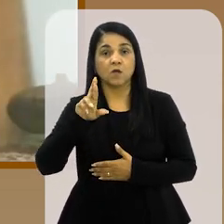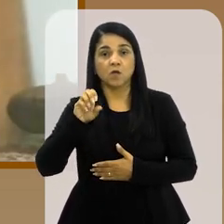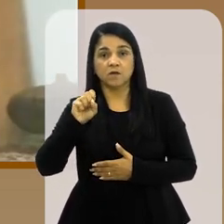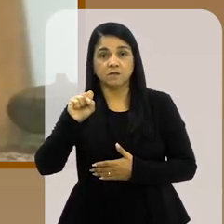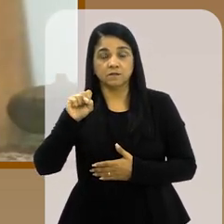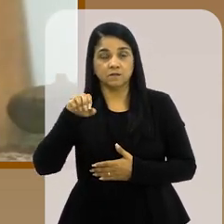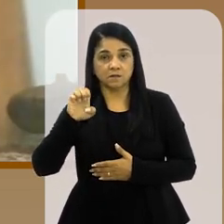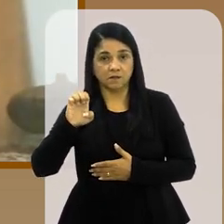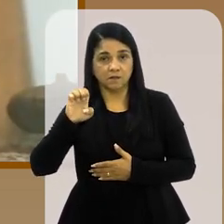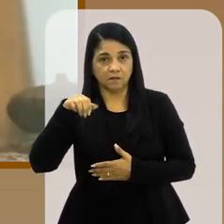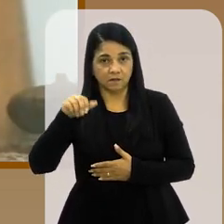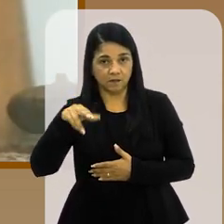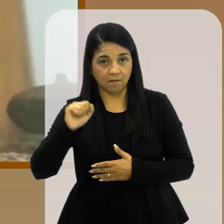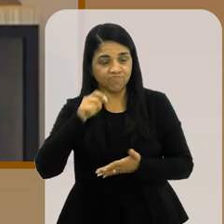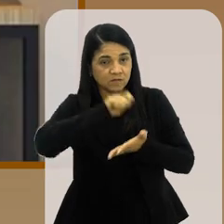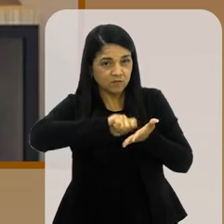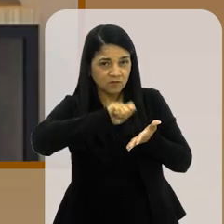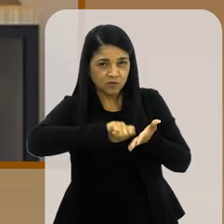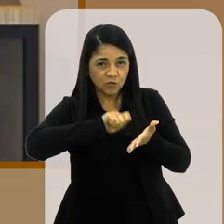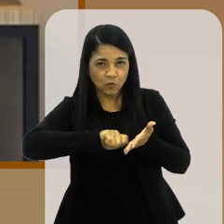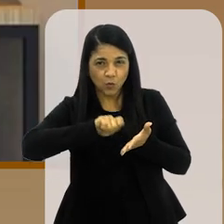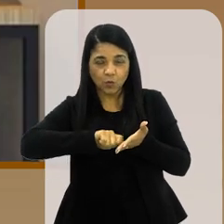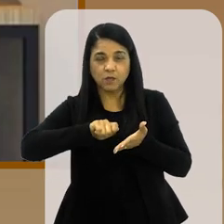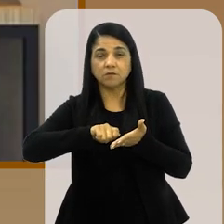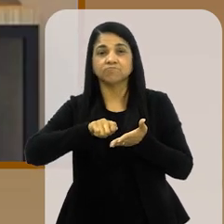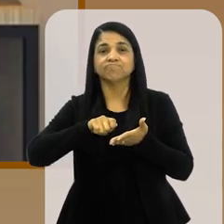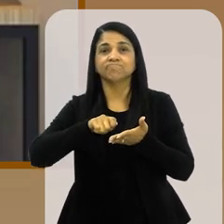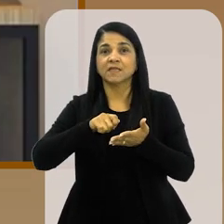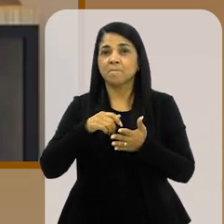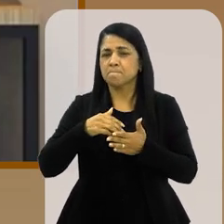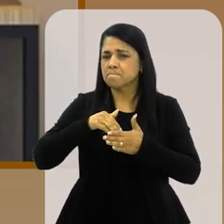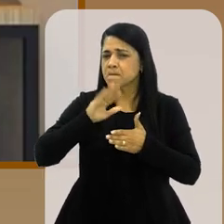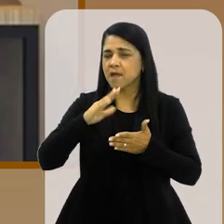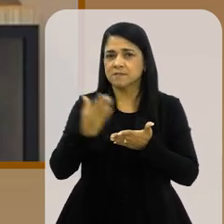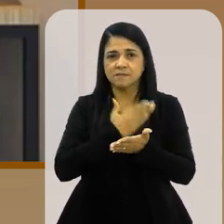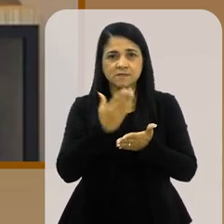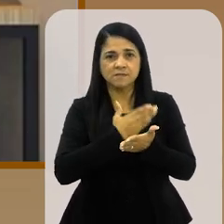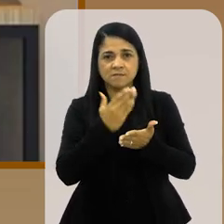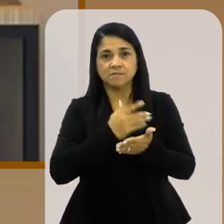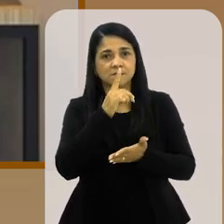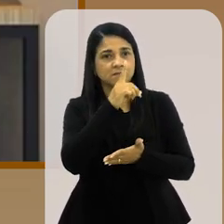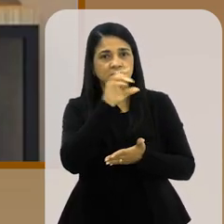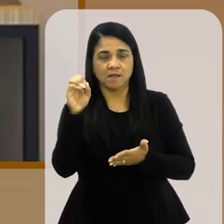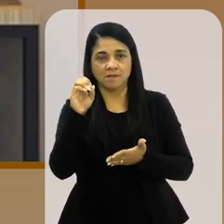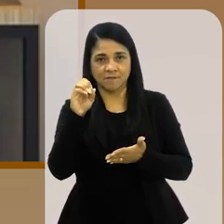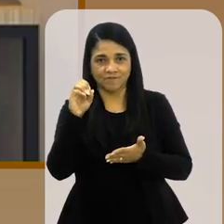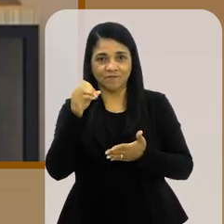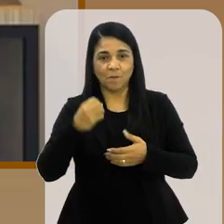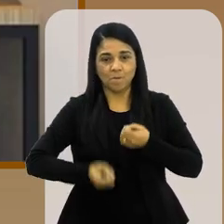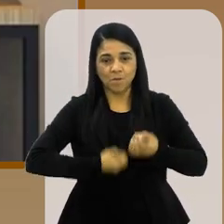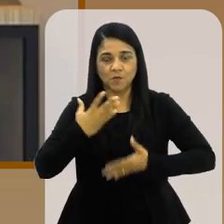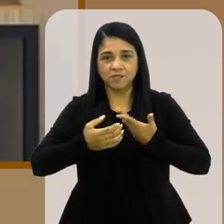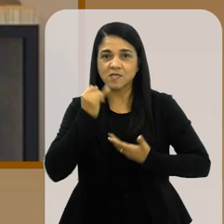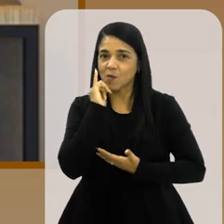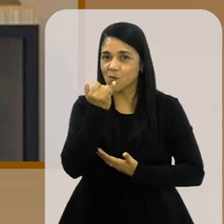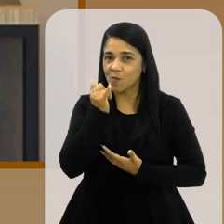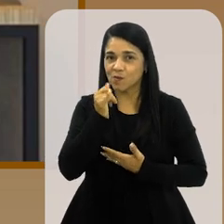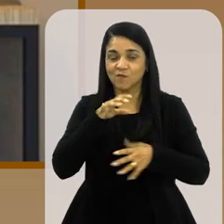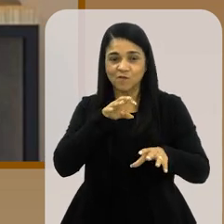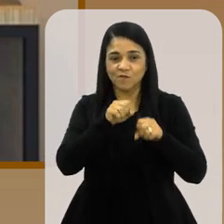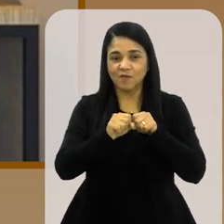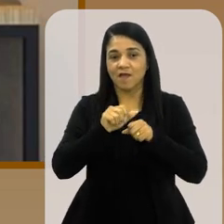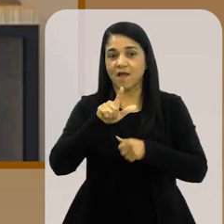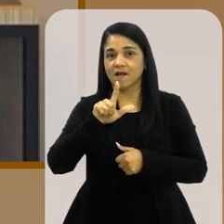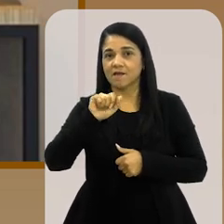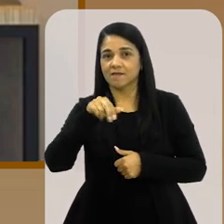possui mais de 100 livros publicados de contos e poesias. Formada em literatura francesa pela Aliança Francesa